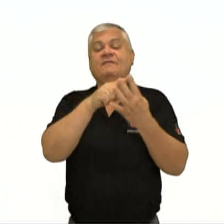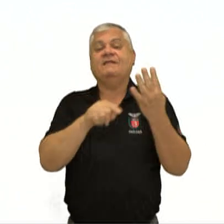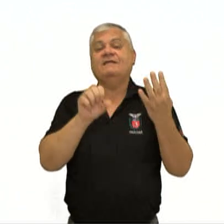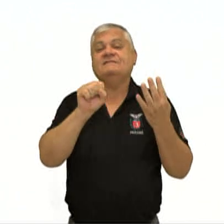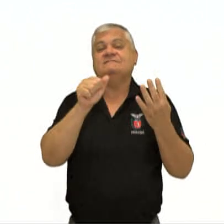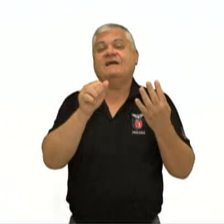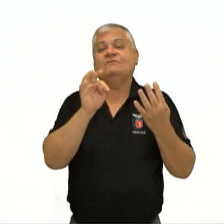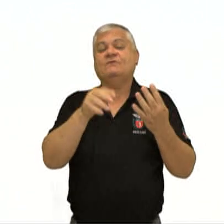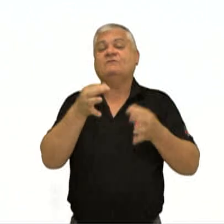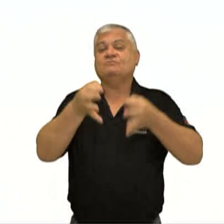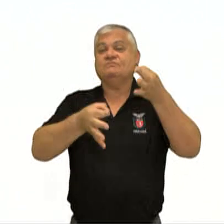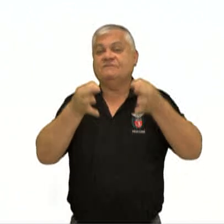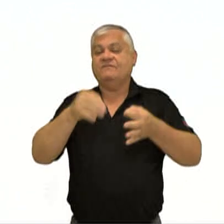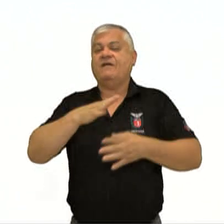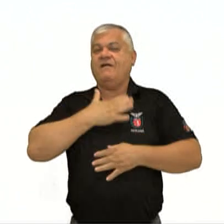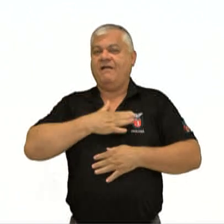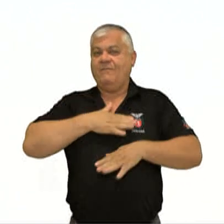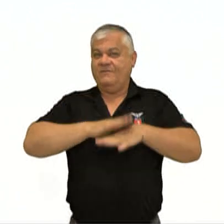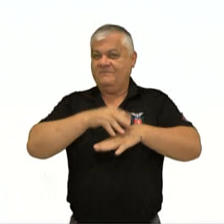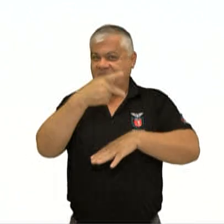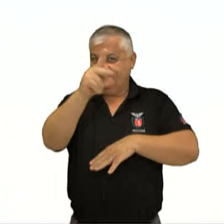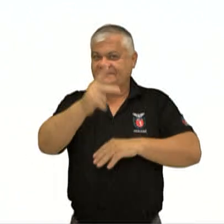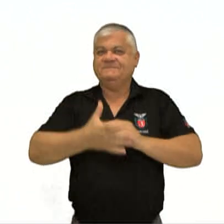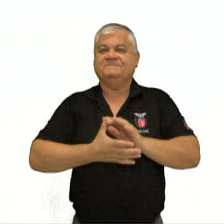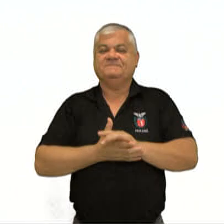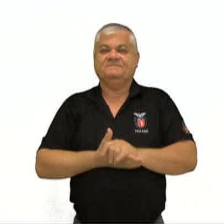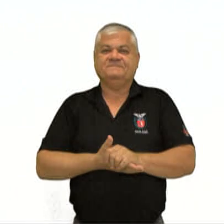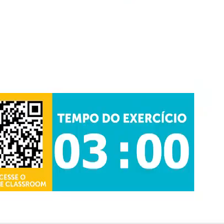justifiquem com cálculos. Agora é com vocês.